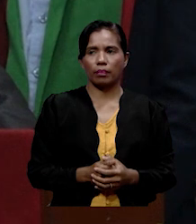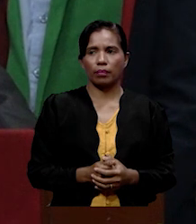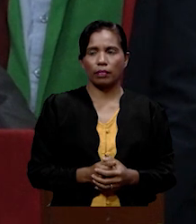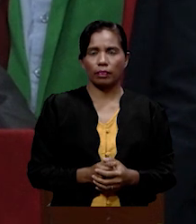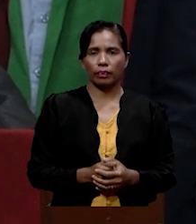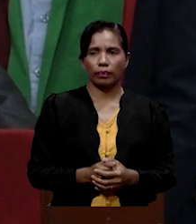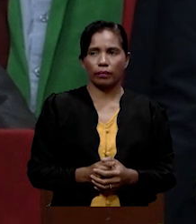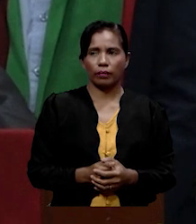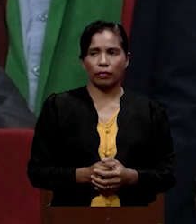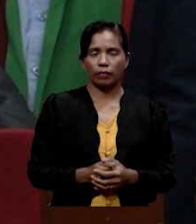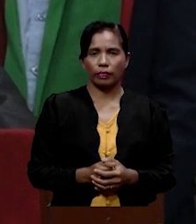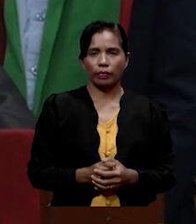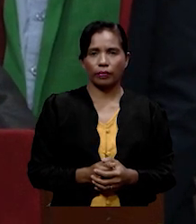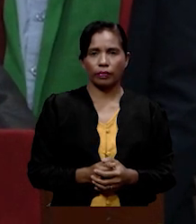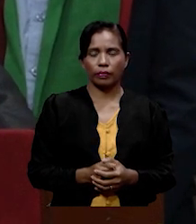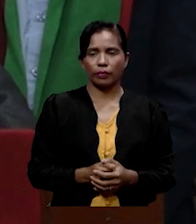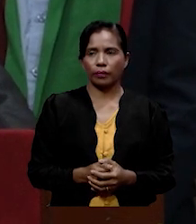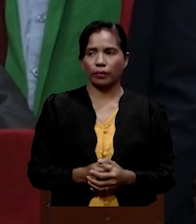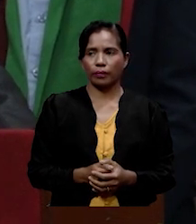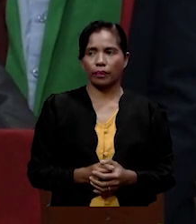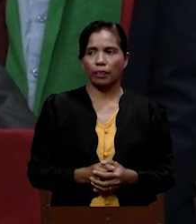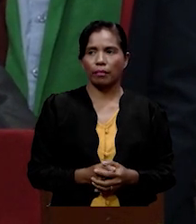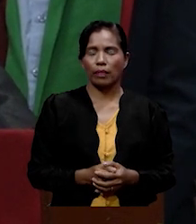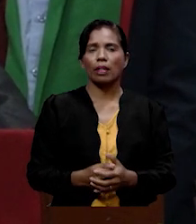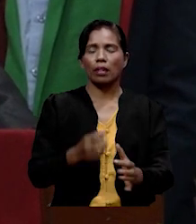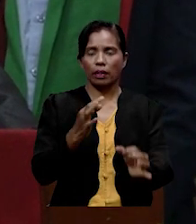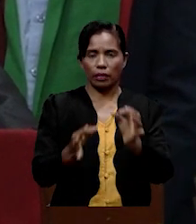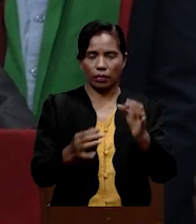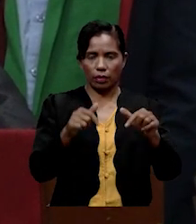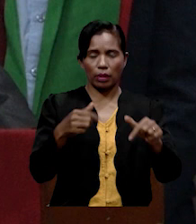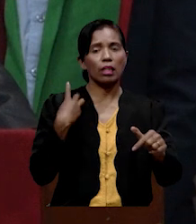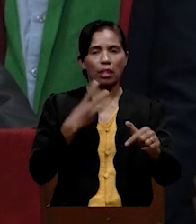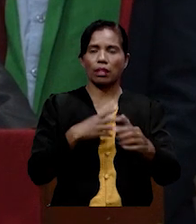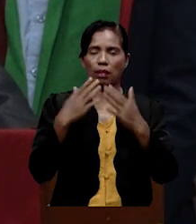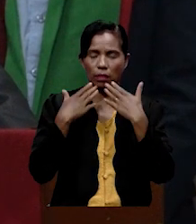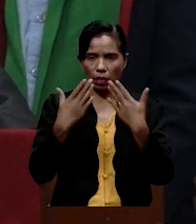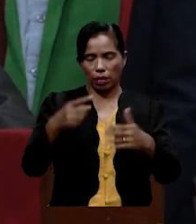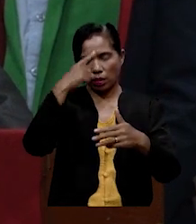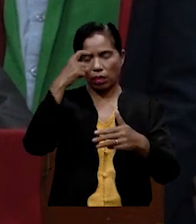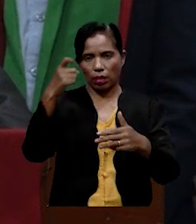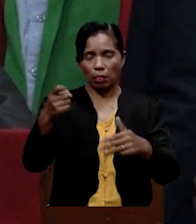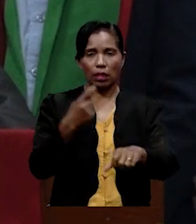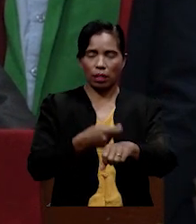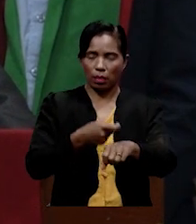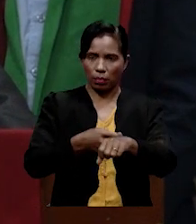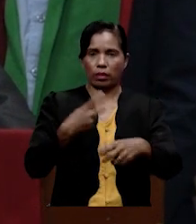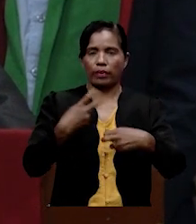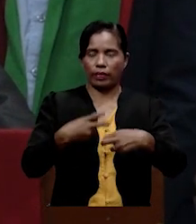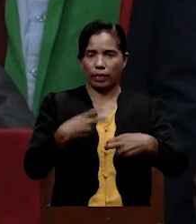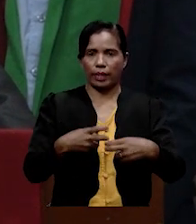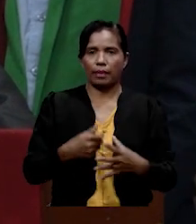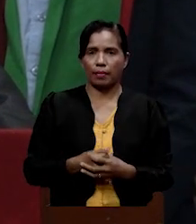Charter, carácter charter. Mesmo que não é, ita agradece, tamba ia situação difícil,